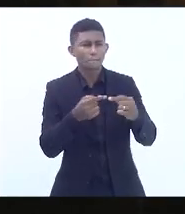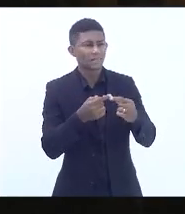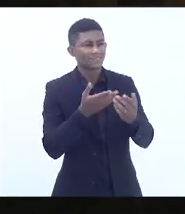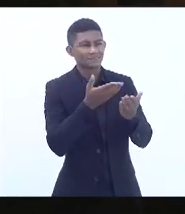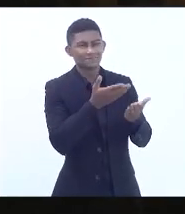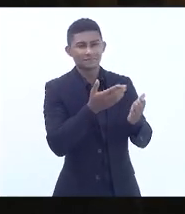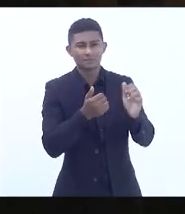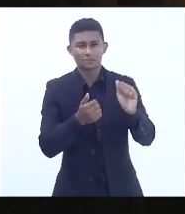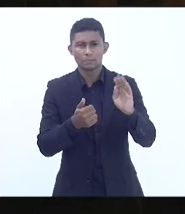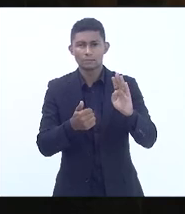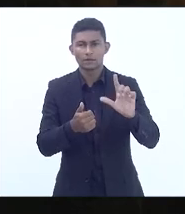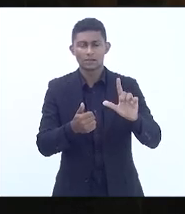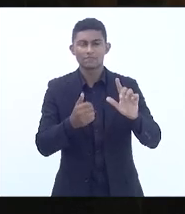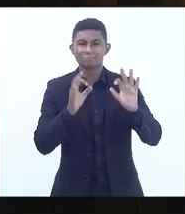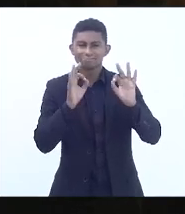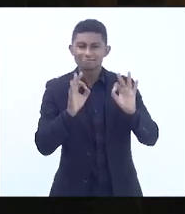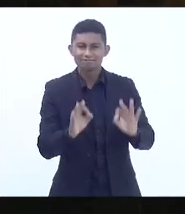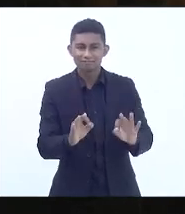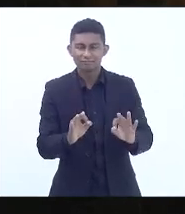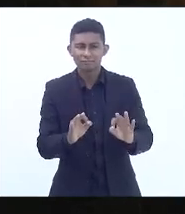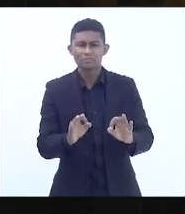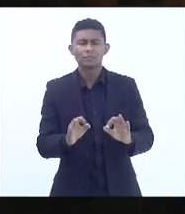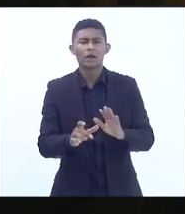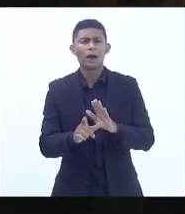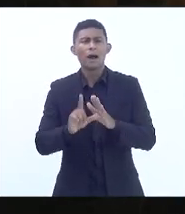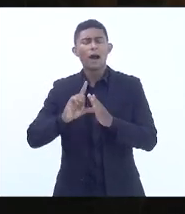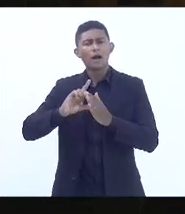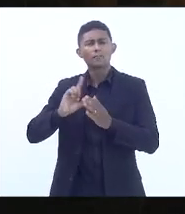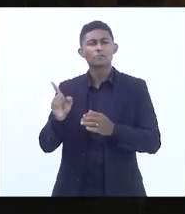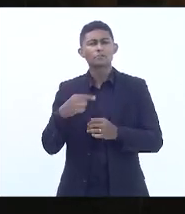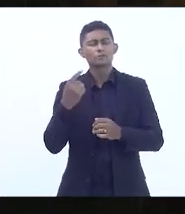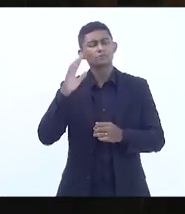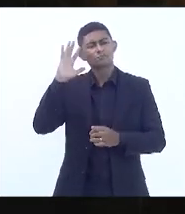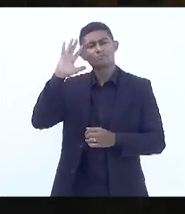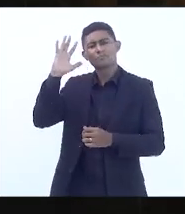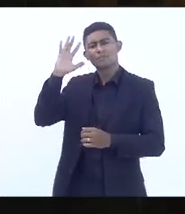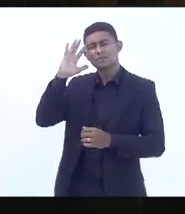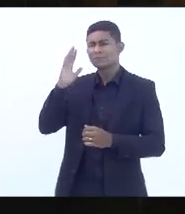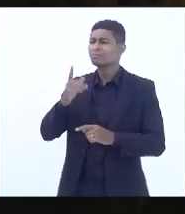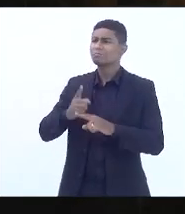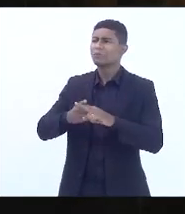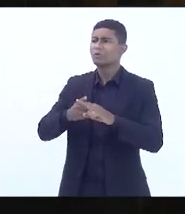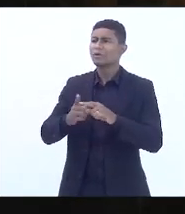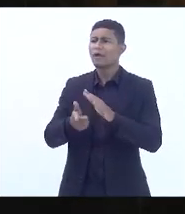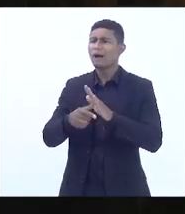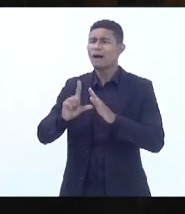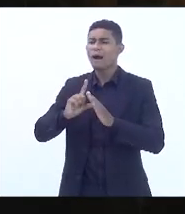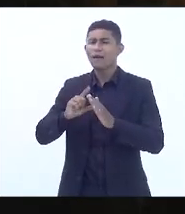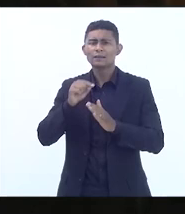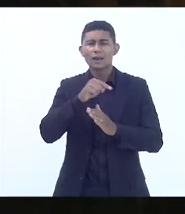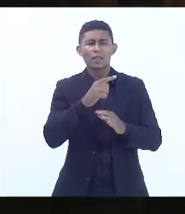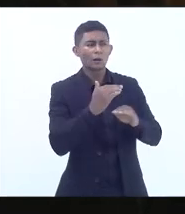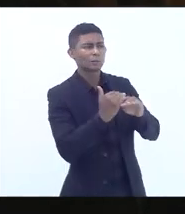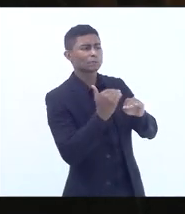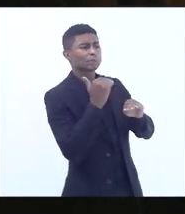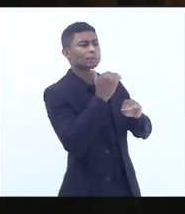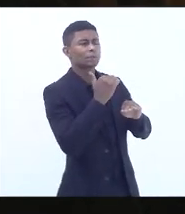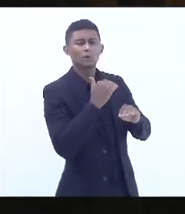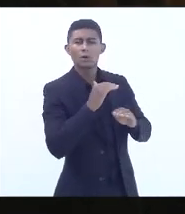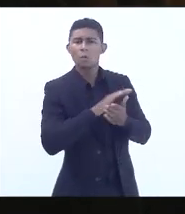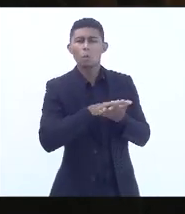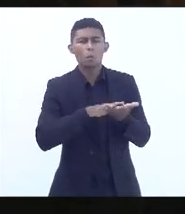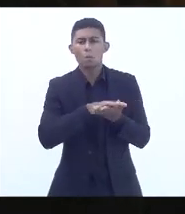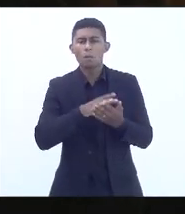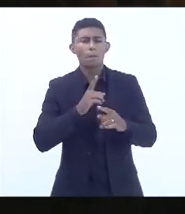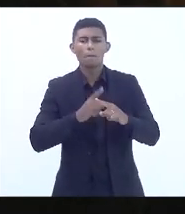que surgia é porque não estava desde antes. O antigo